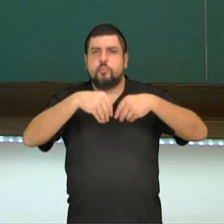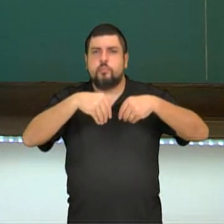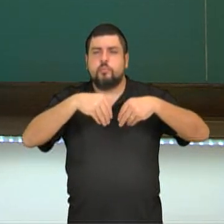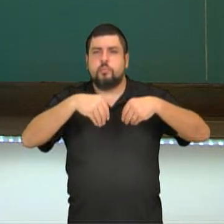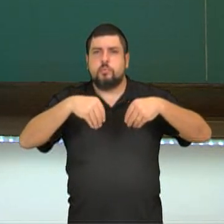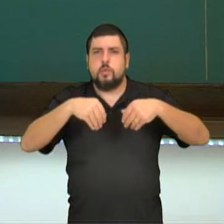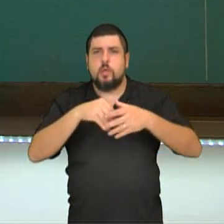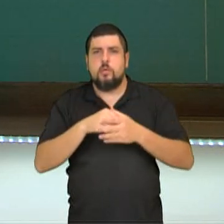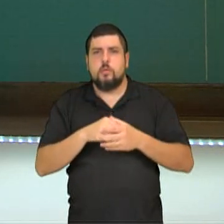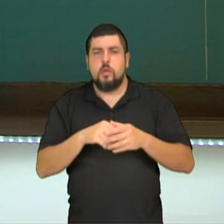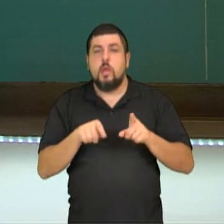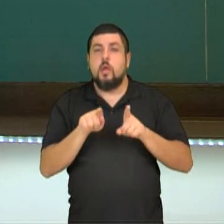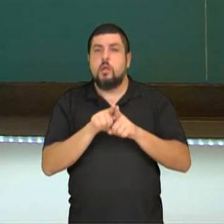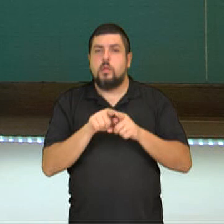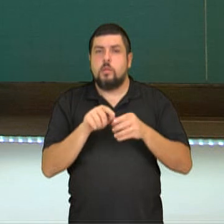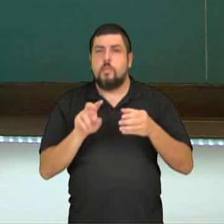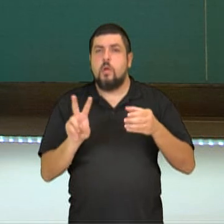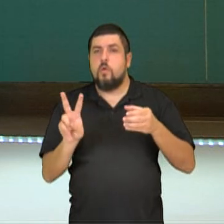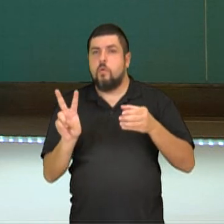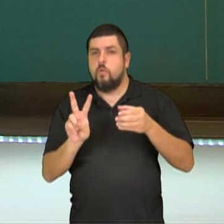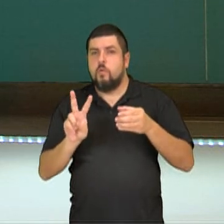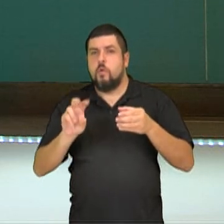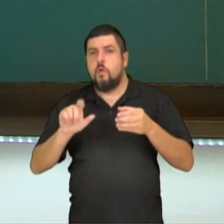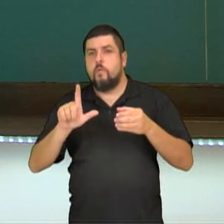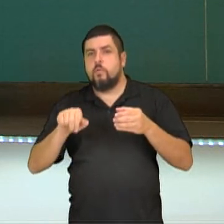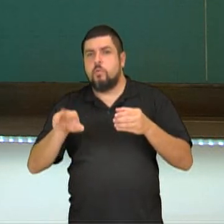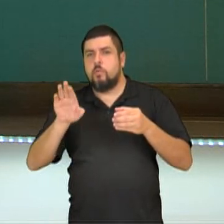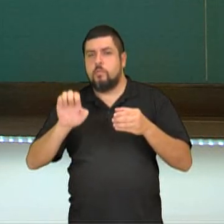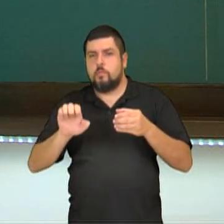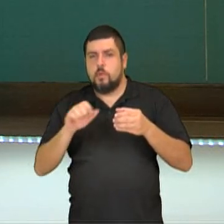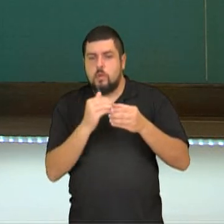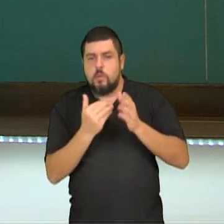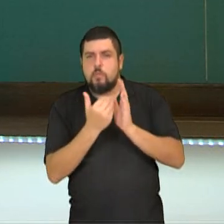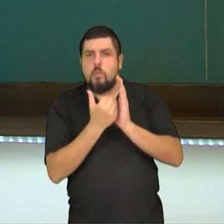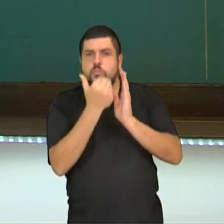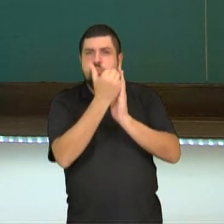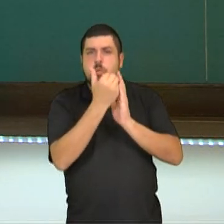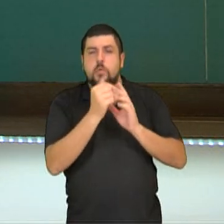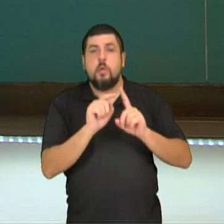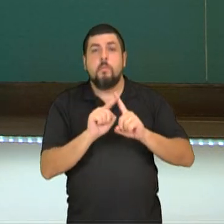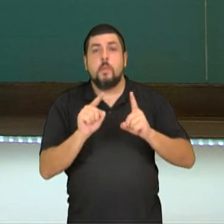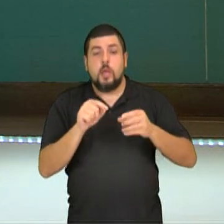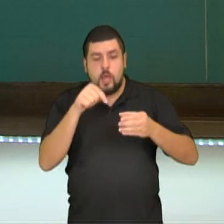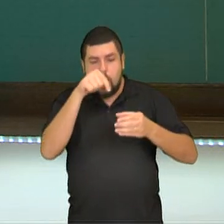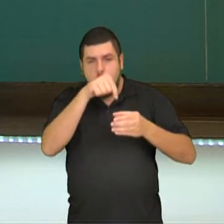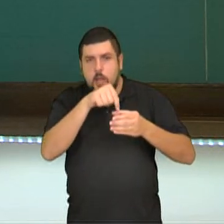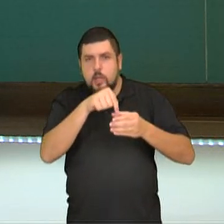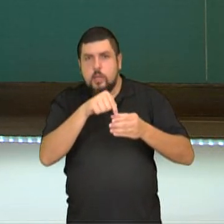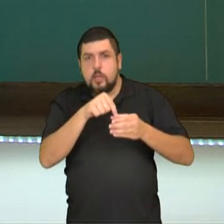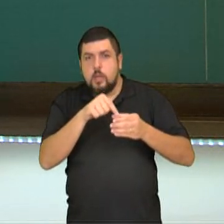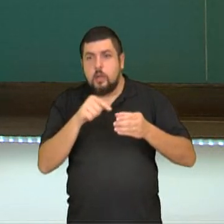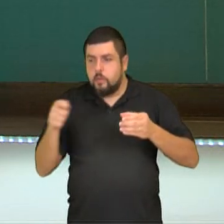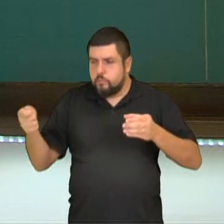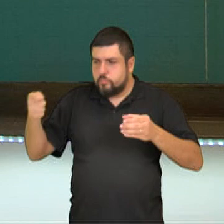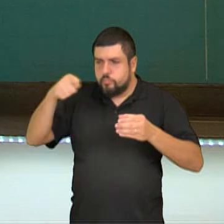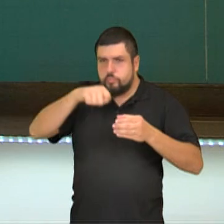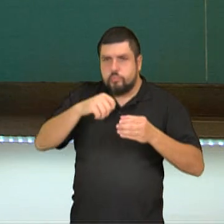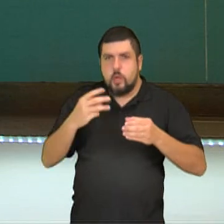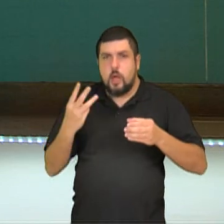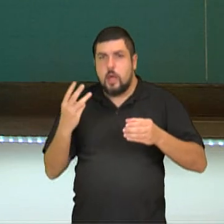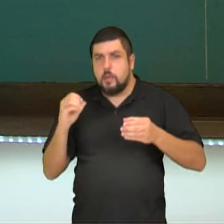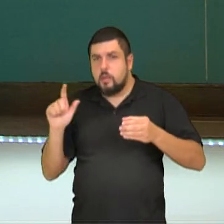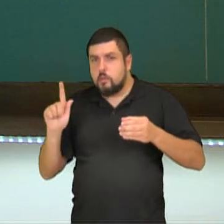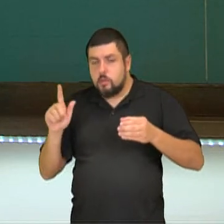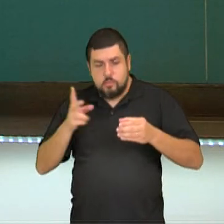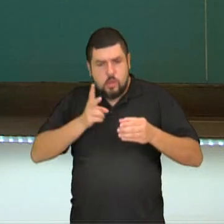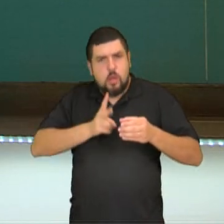o volume aumentou, a concentração diminuiu, mas a quantidade de pozinho de suco, ou seja, as 30 gramas, continuam sendo